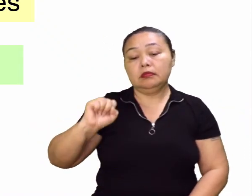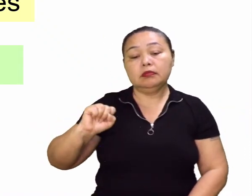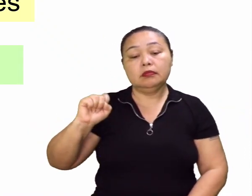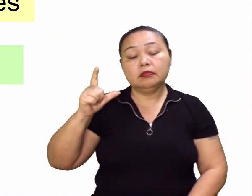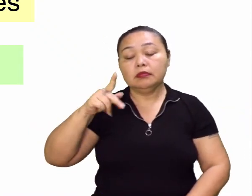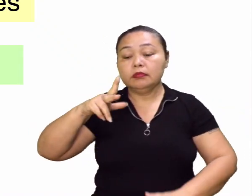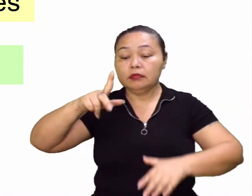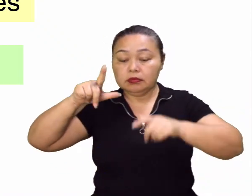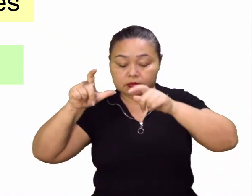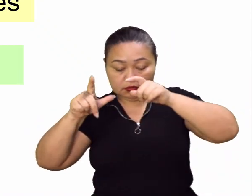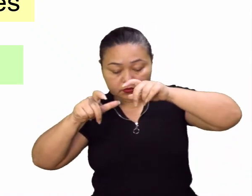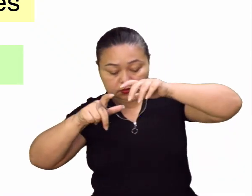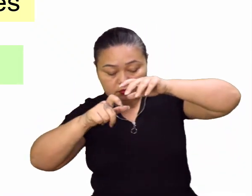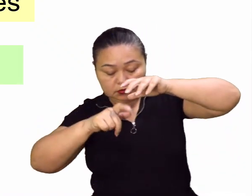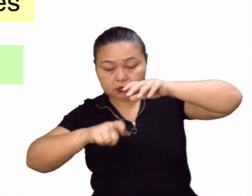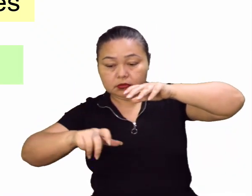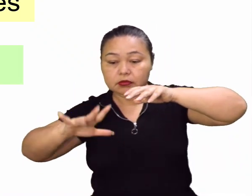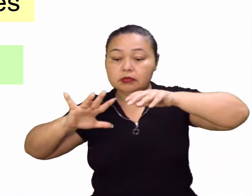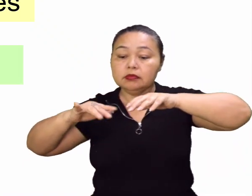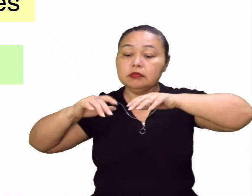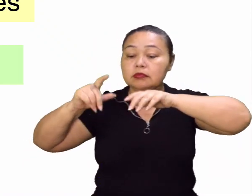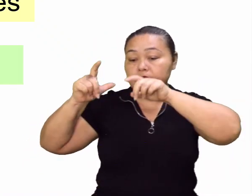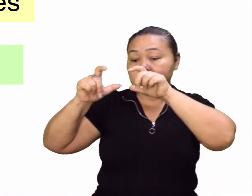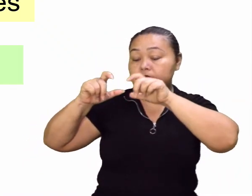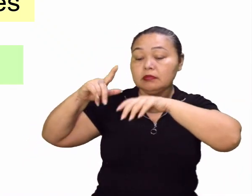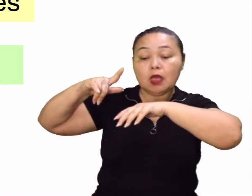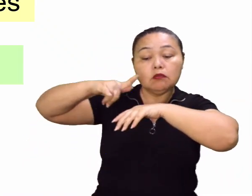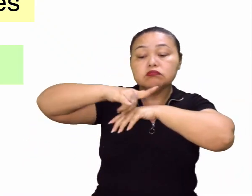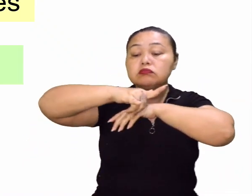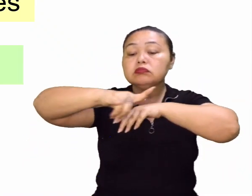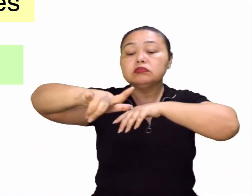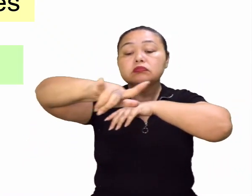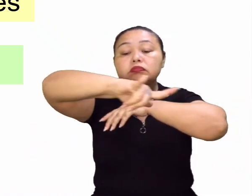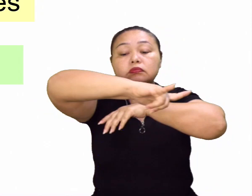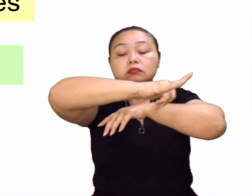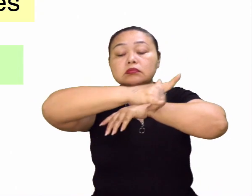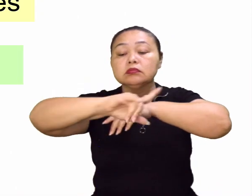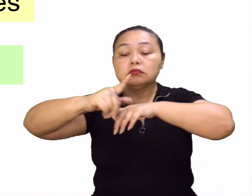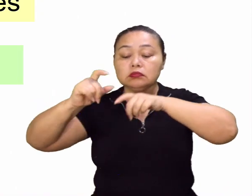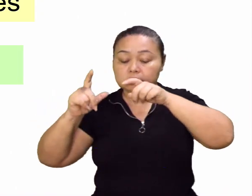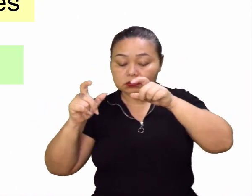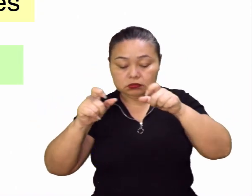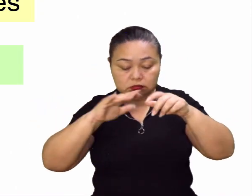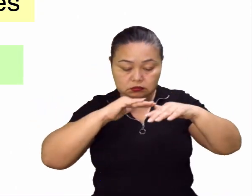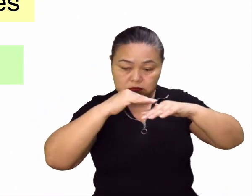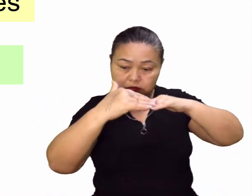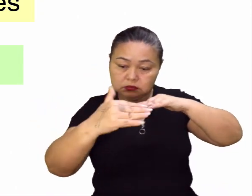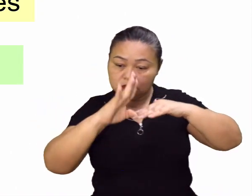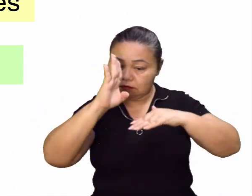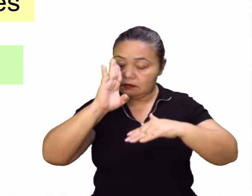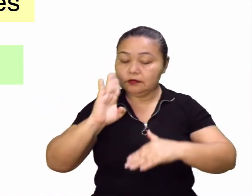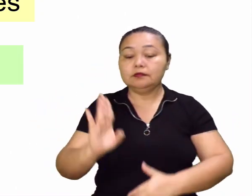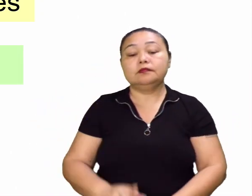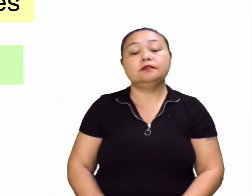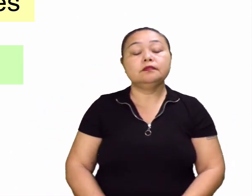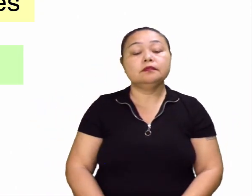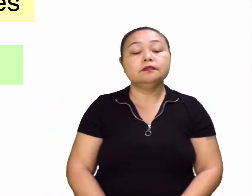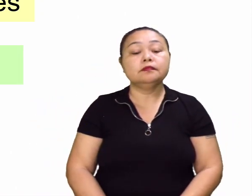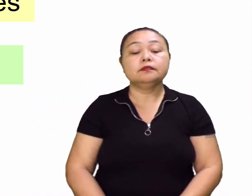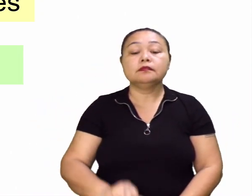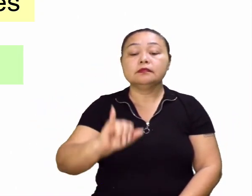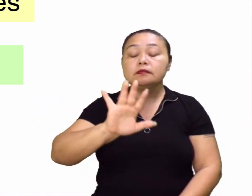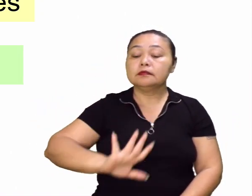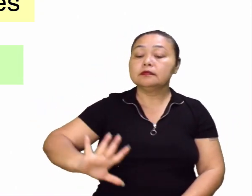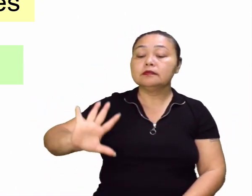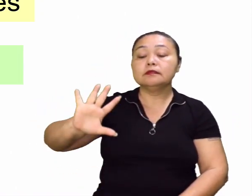a fotografia tirada dos aviões, né? Para Isso. poder verificar a questão da topografia do terreno brasileiro. Isso.